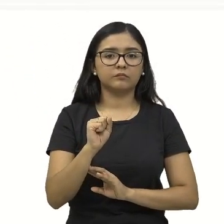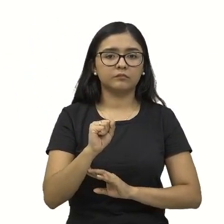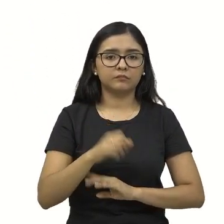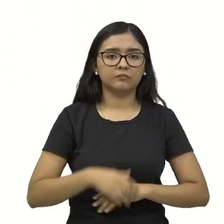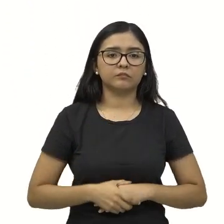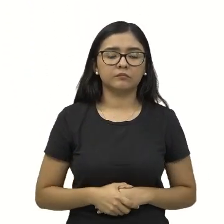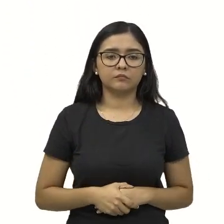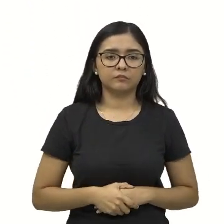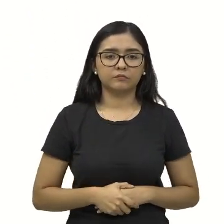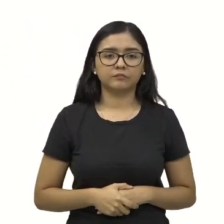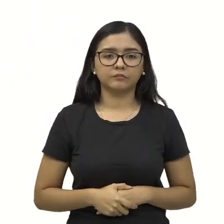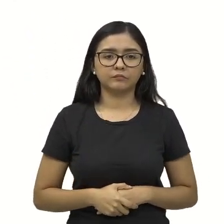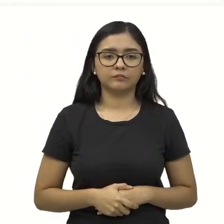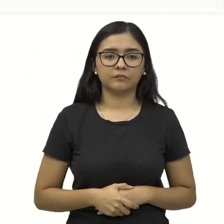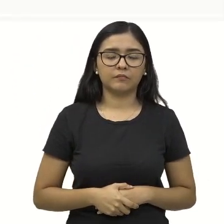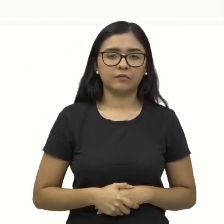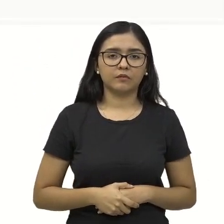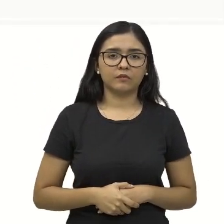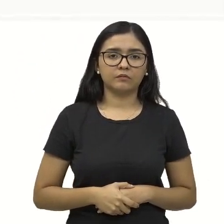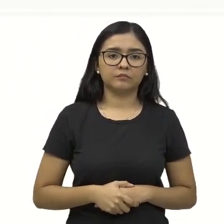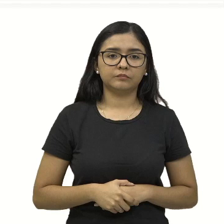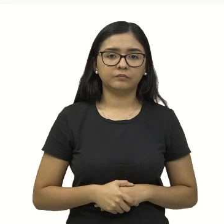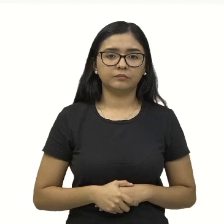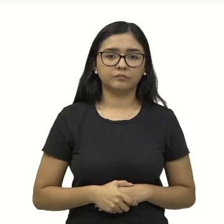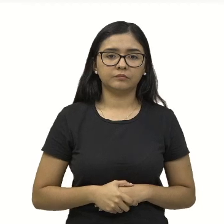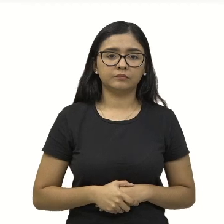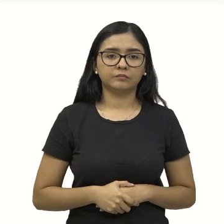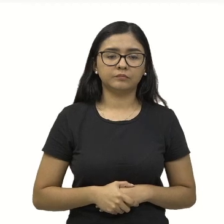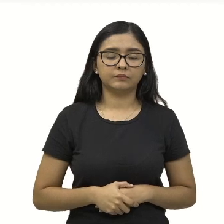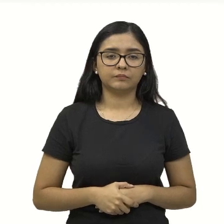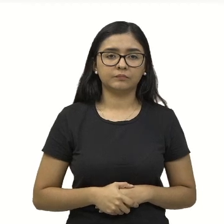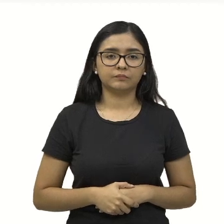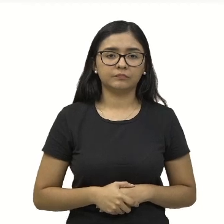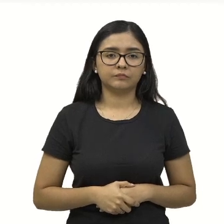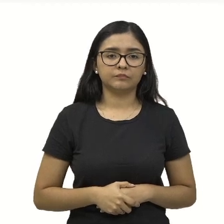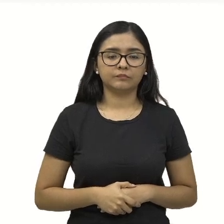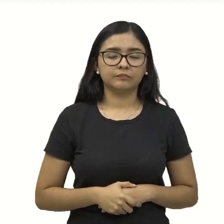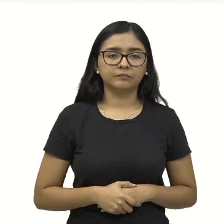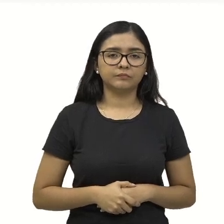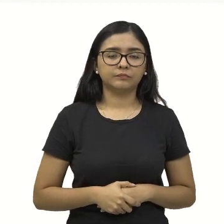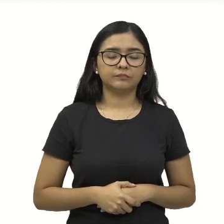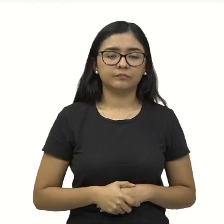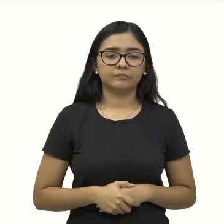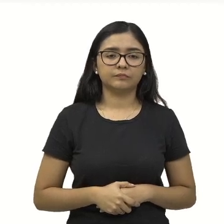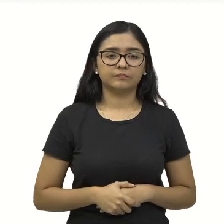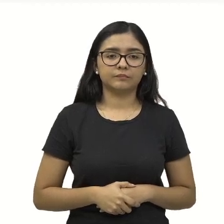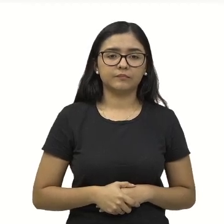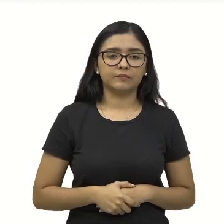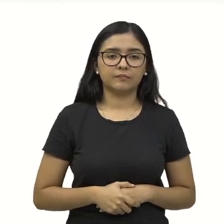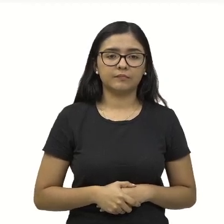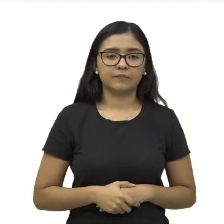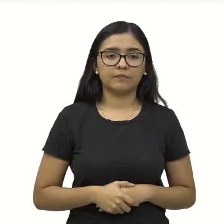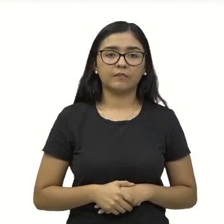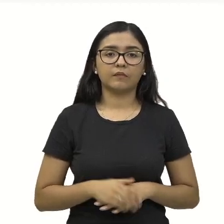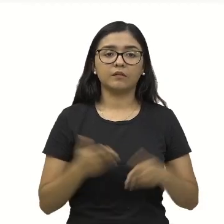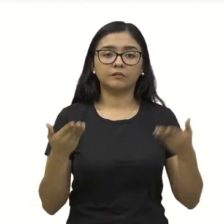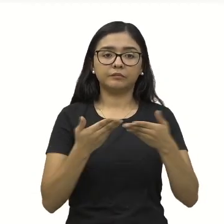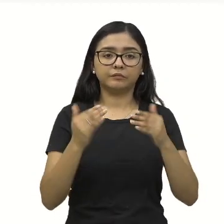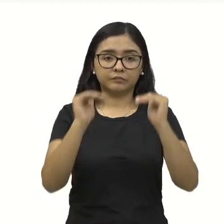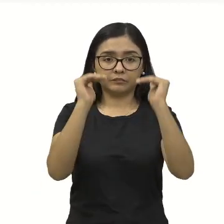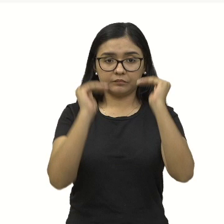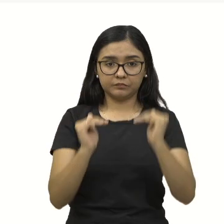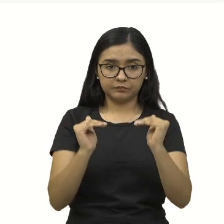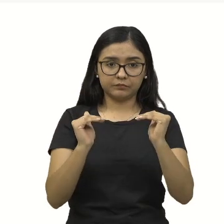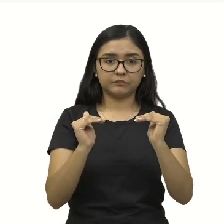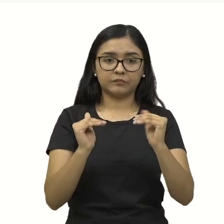3 vezes 6, 18. Agora vamos para a próxima